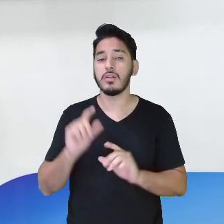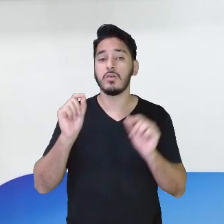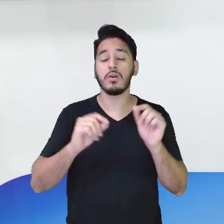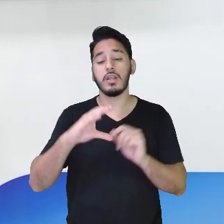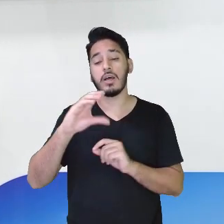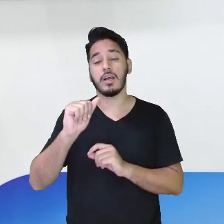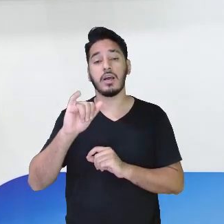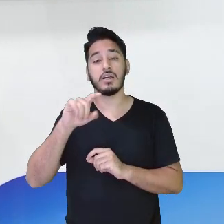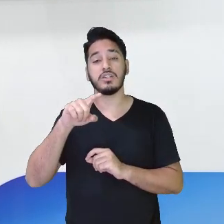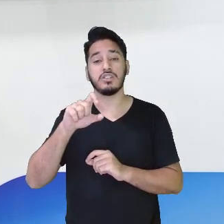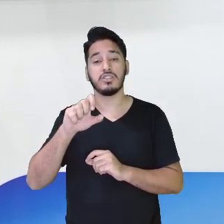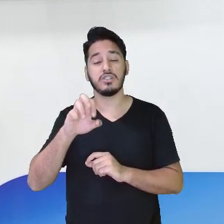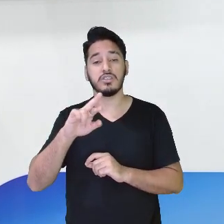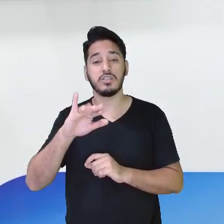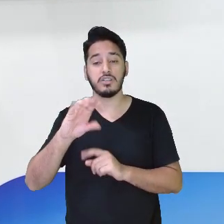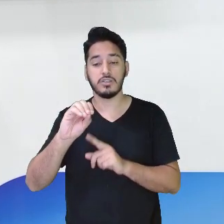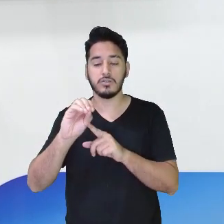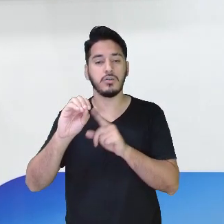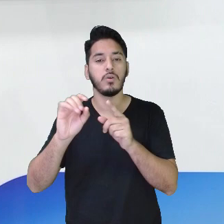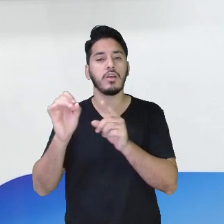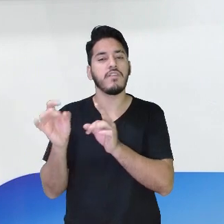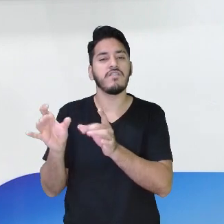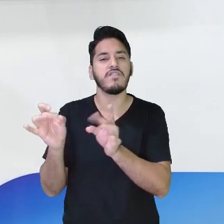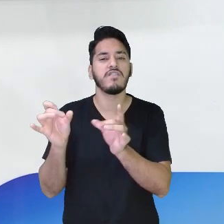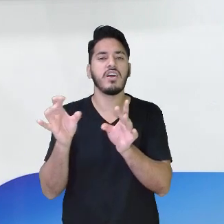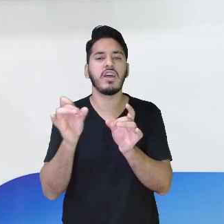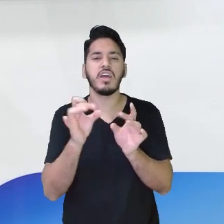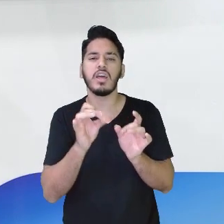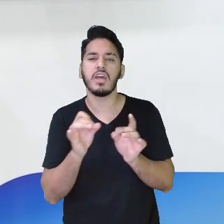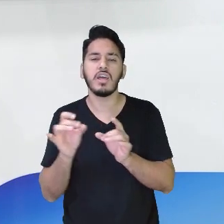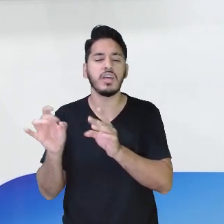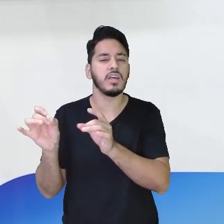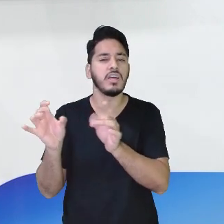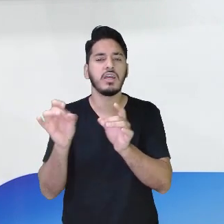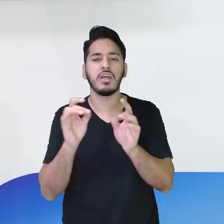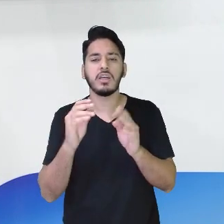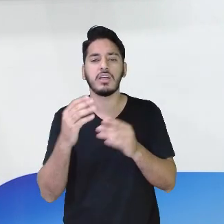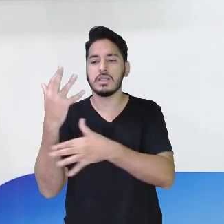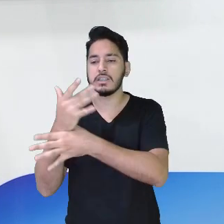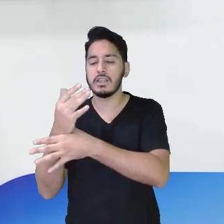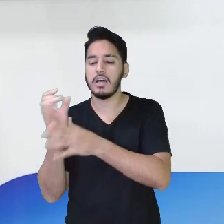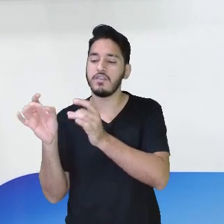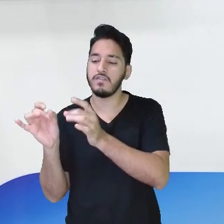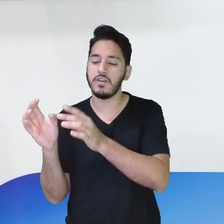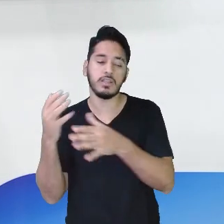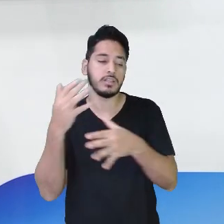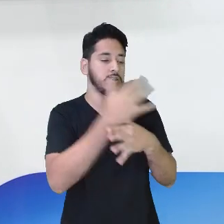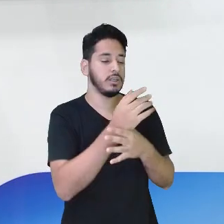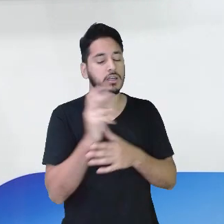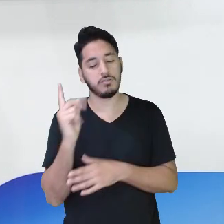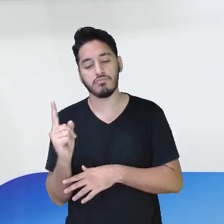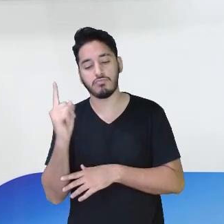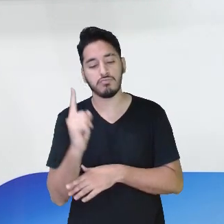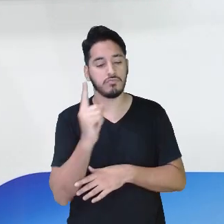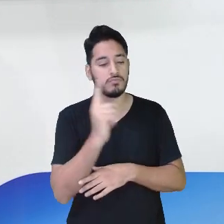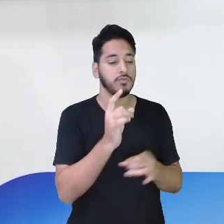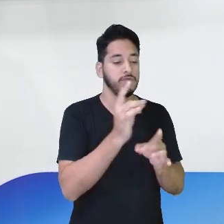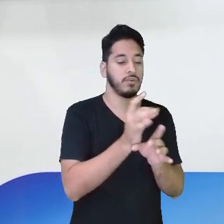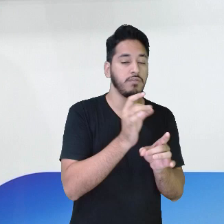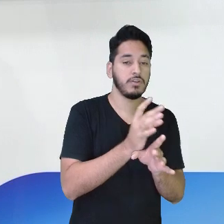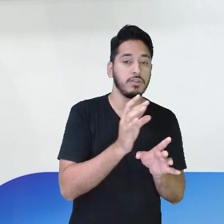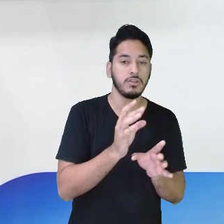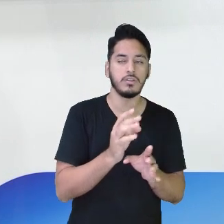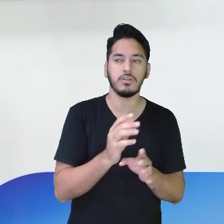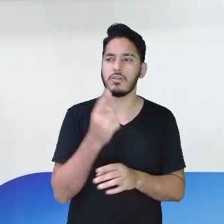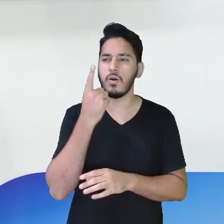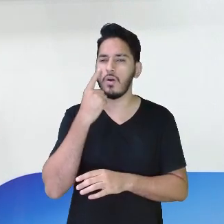caixeiro viajante, ou seja, é aquela pessoa que vende, né, mercadorias de uma cidade para outra. E se passou onde essa história? Nós vimos isso. Deixa eu ver se dá